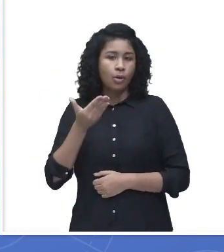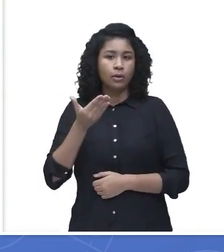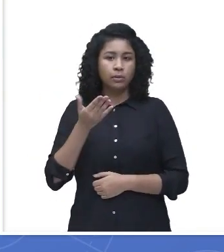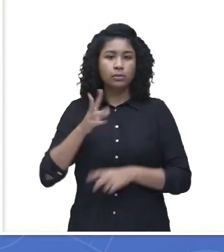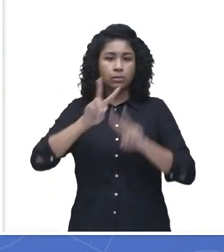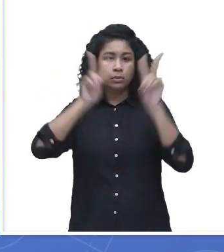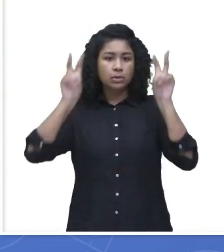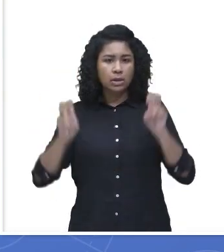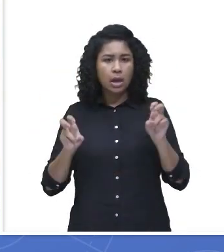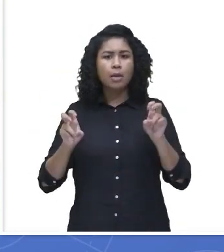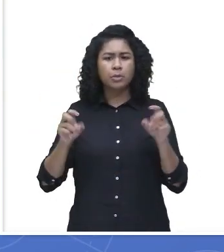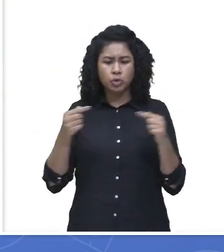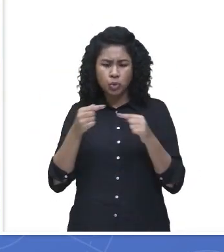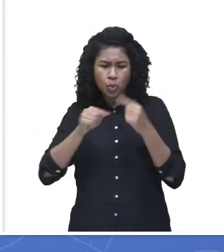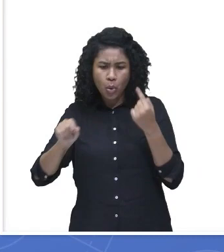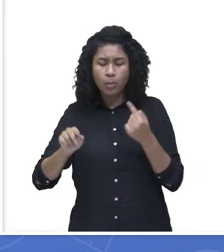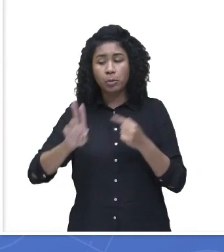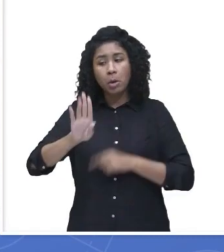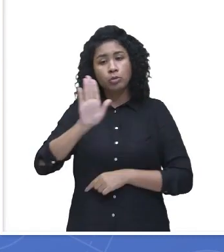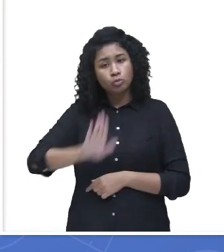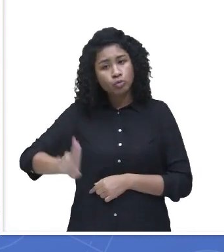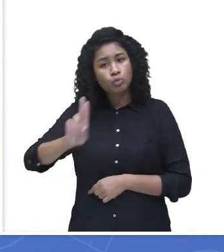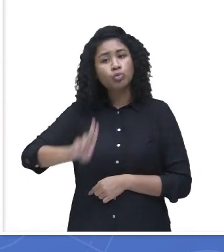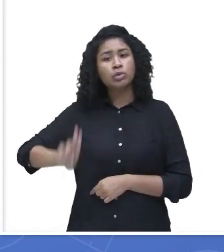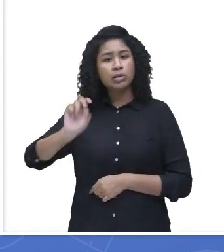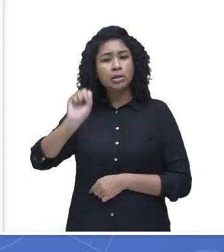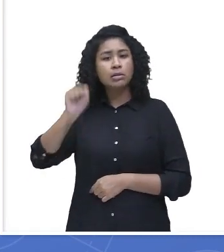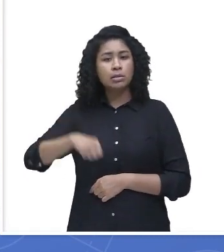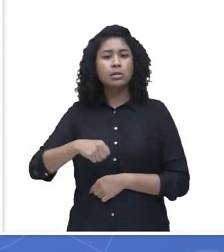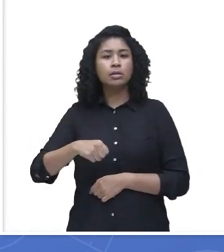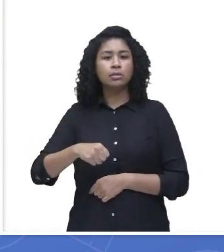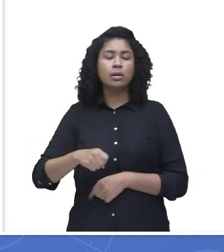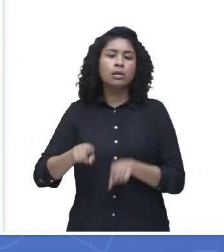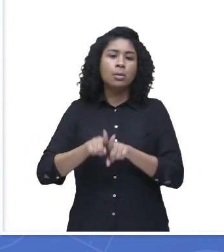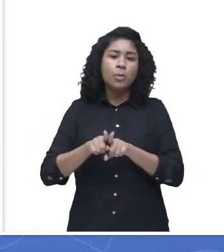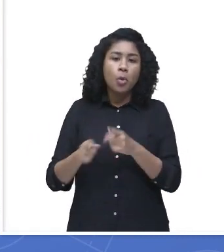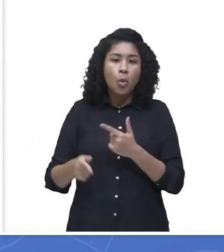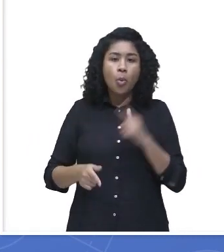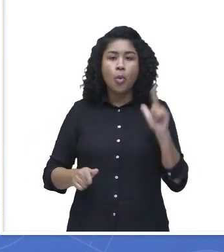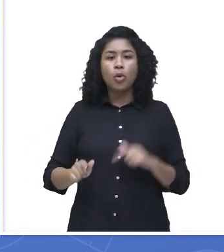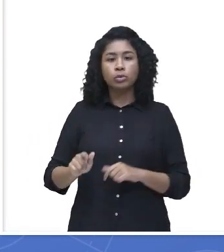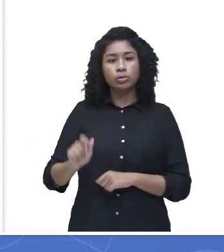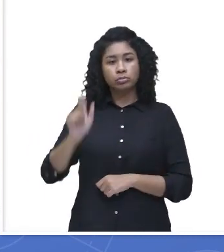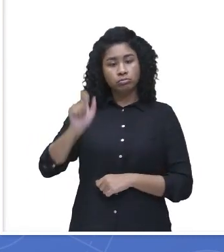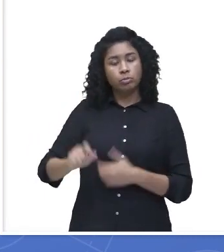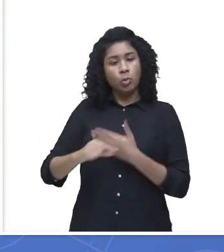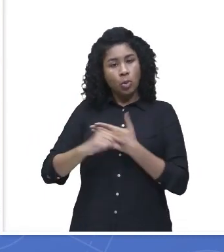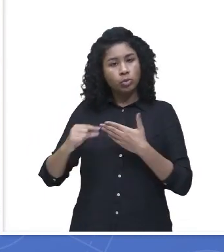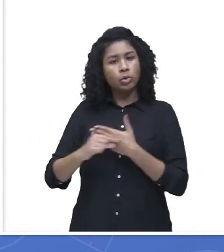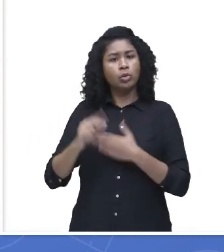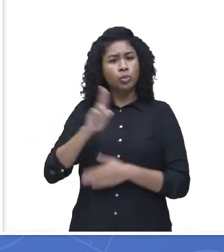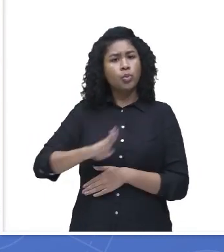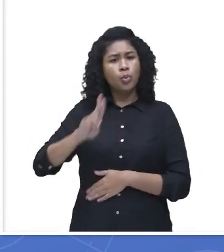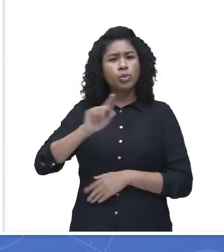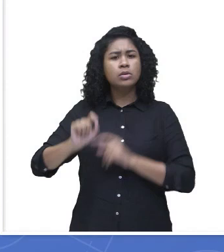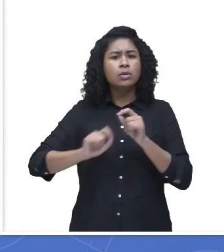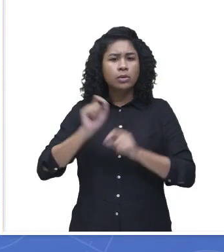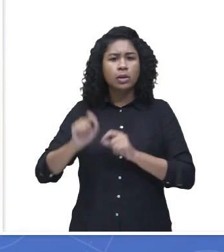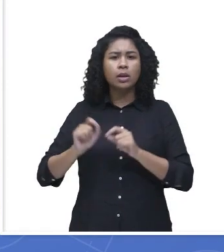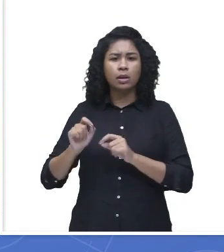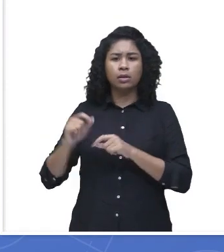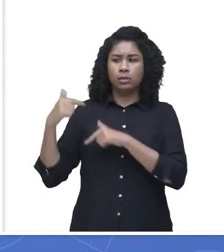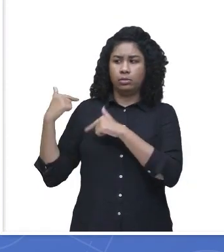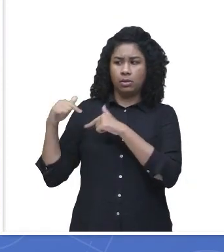científicos, antipoéticos, nós temos um autor que está ligado também à tradição parnasiana, à tradição passada, a um